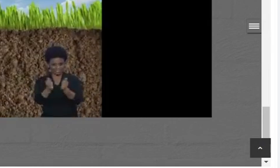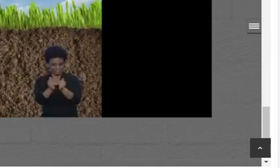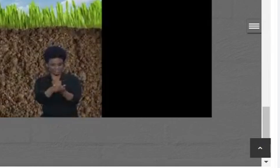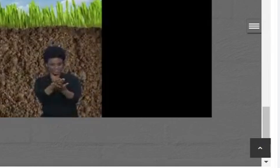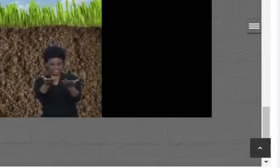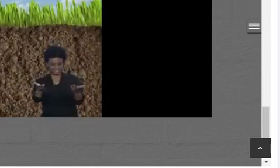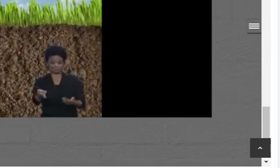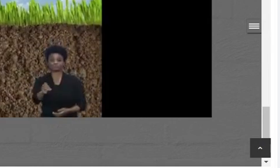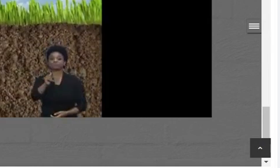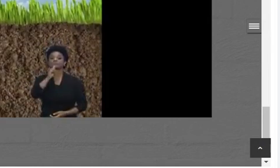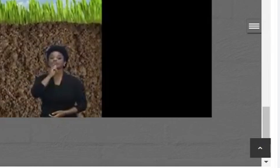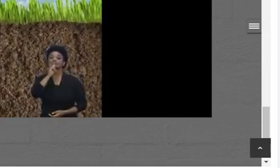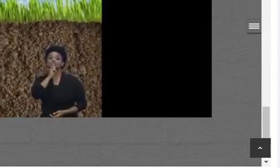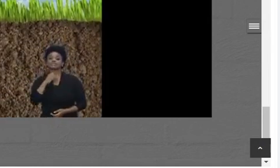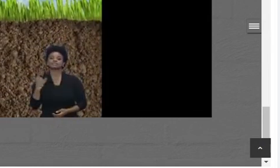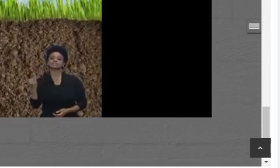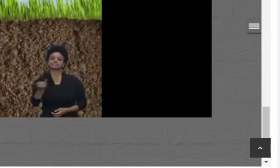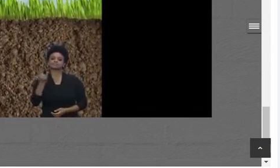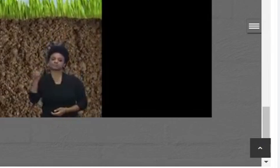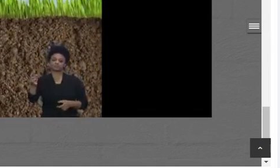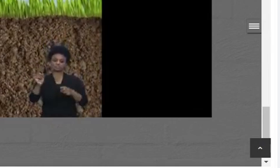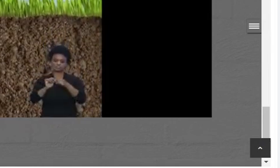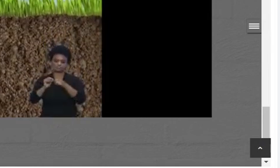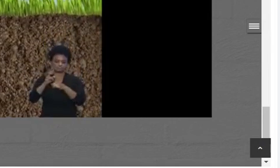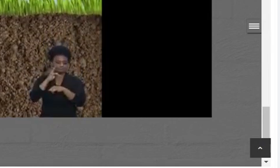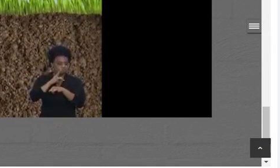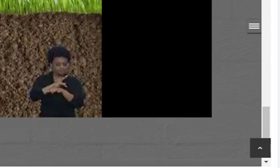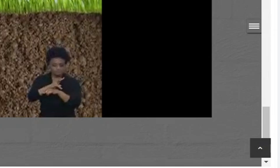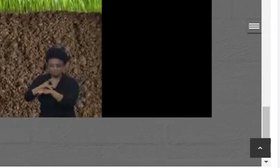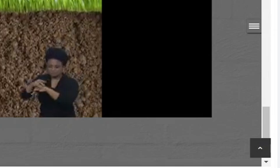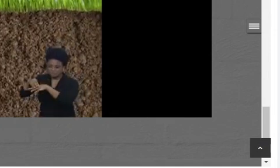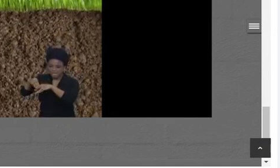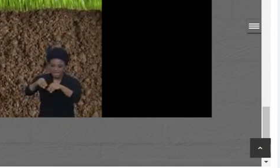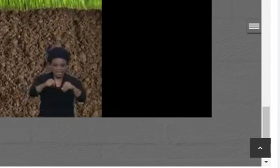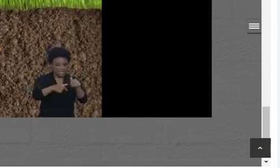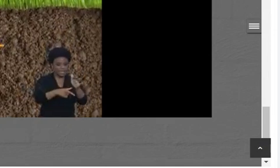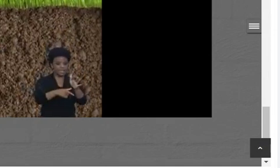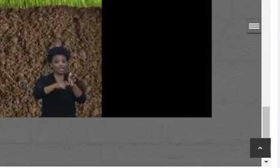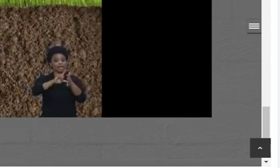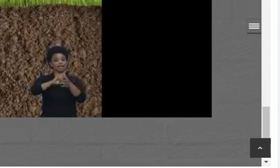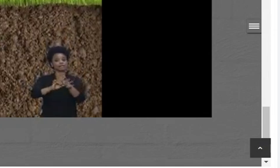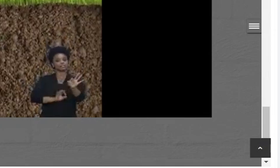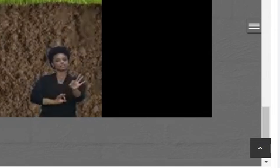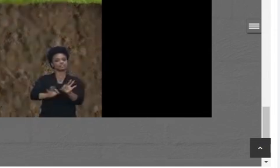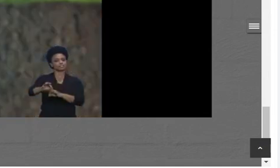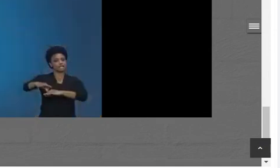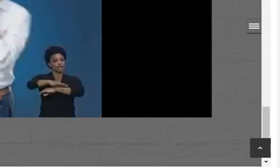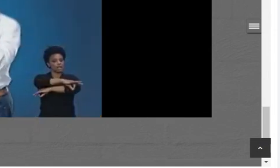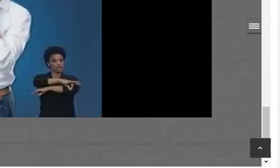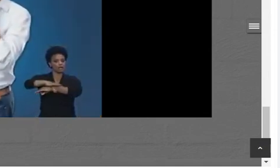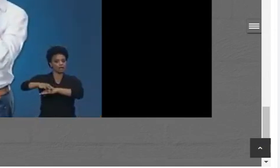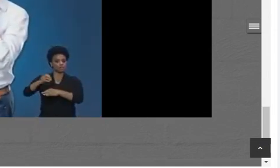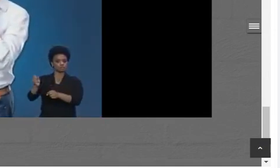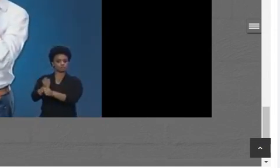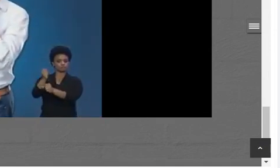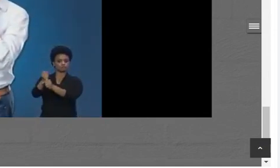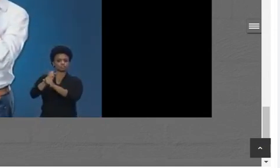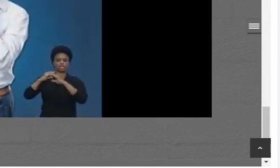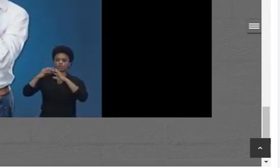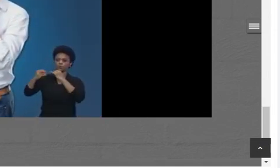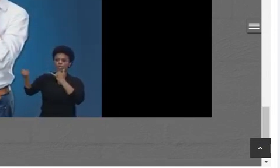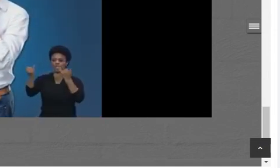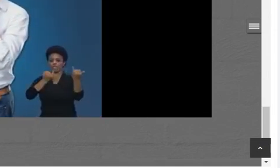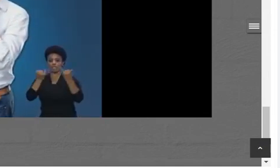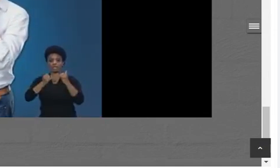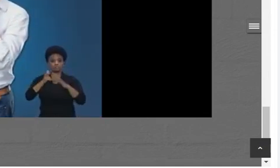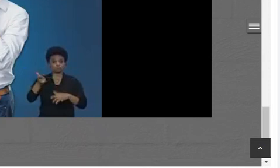Por exemplo, é importante realizar uma sondagem do solo antes de elaborar o projeto arquitetônico da construção. As informações obtidas